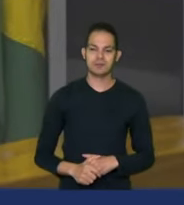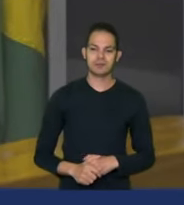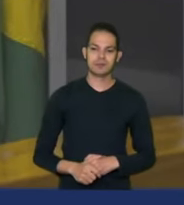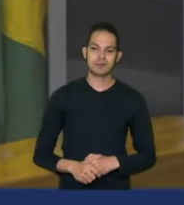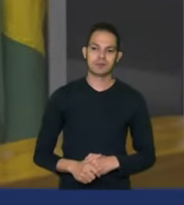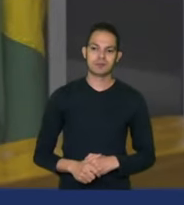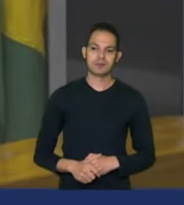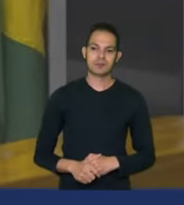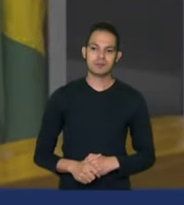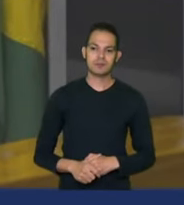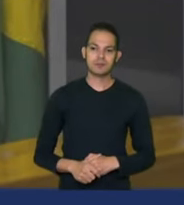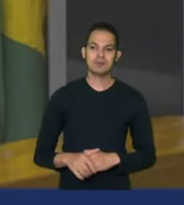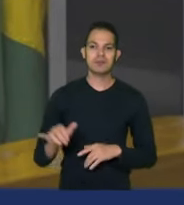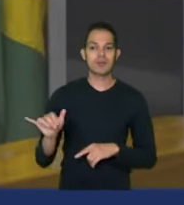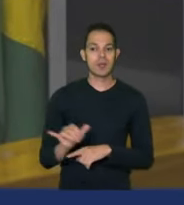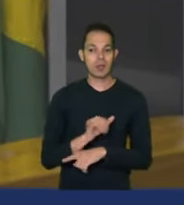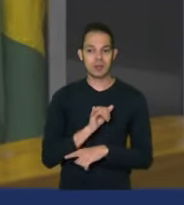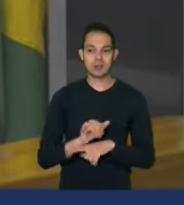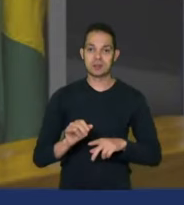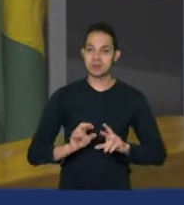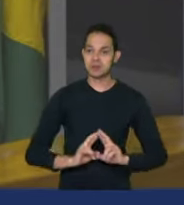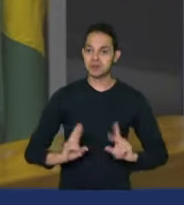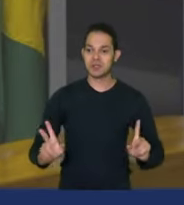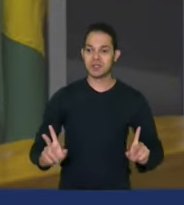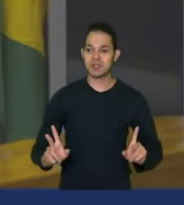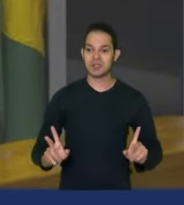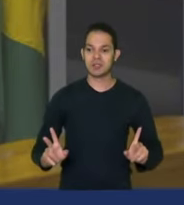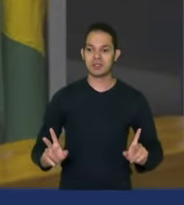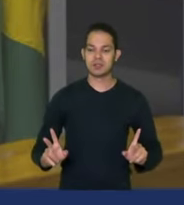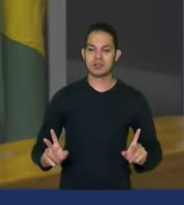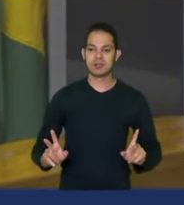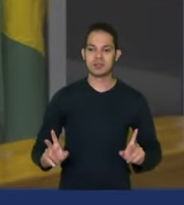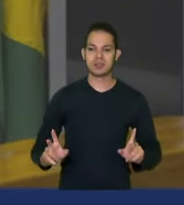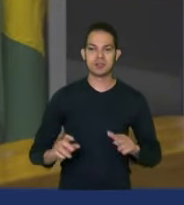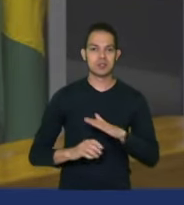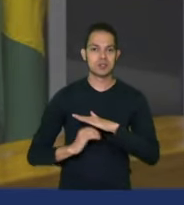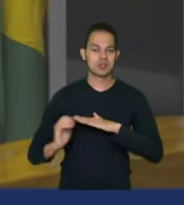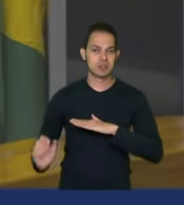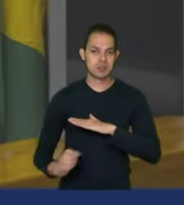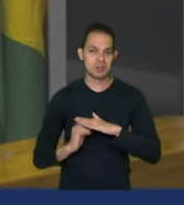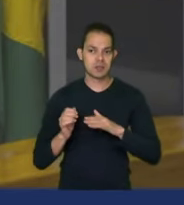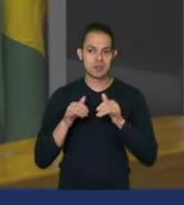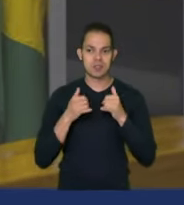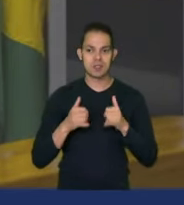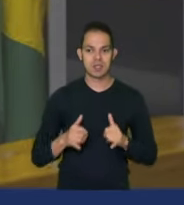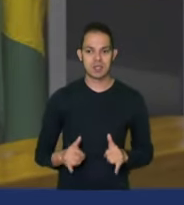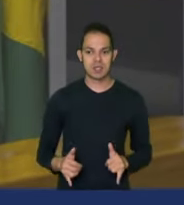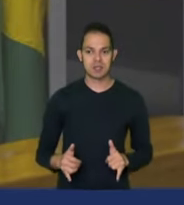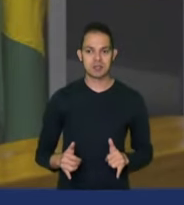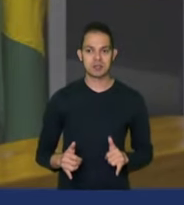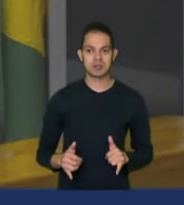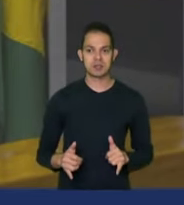E é uma estratégia que é diferente de outras grandes empresas de energia e petroleiras pelo mundo,